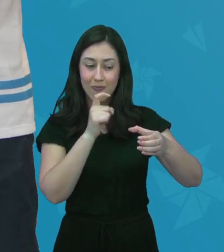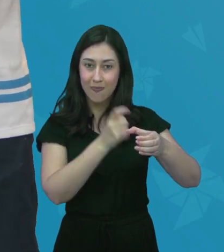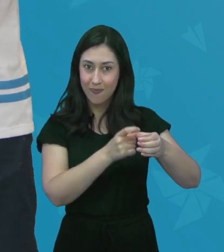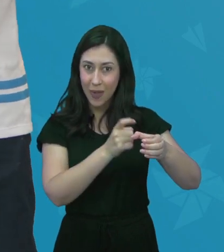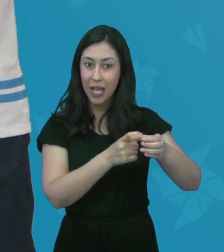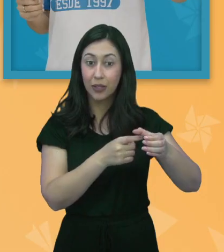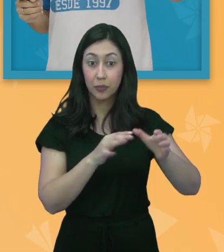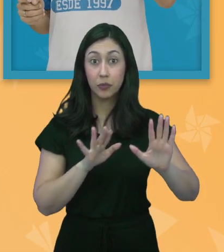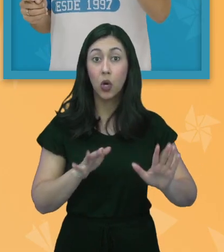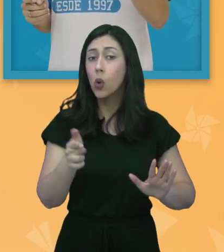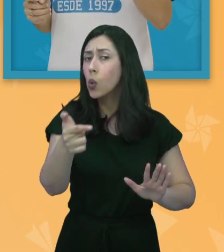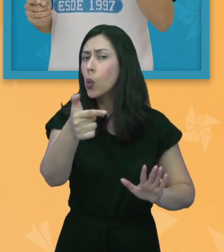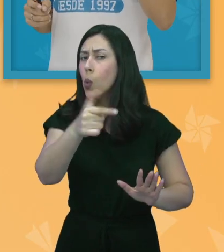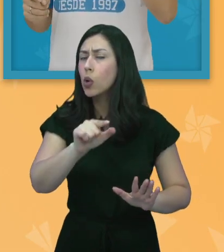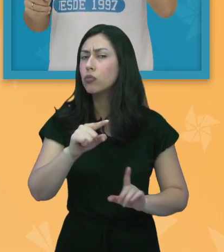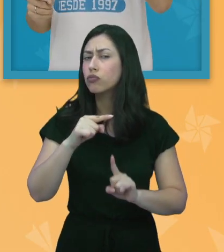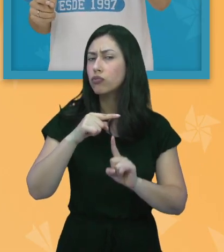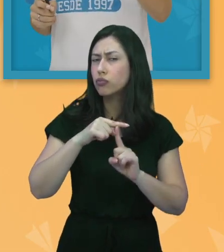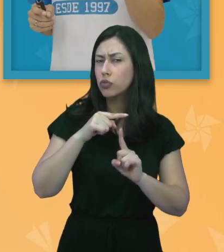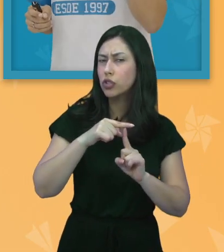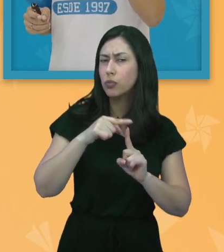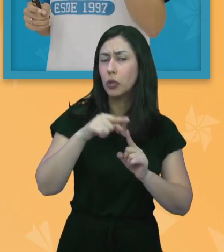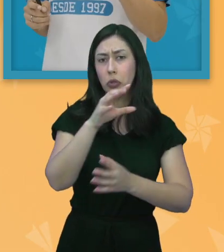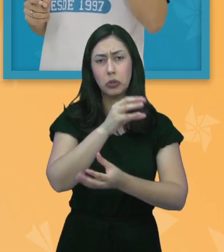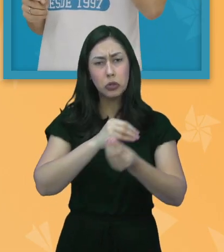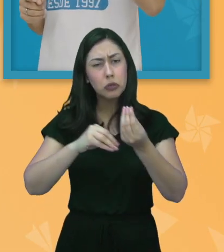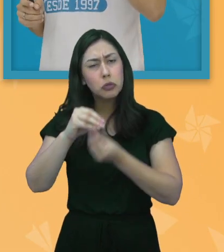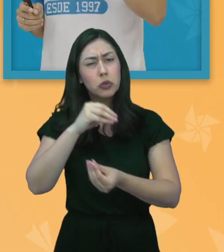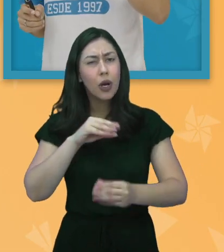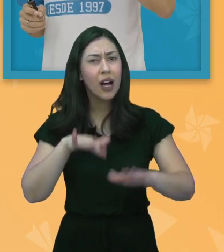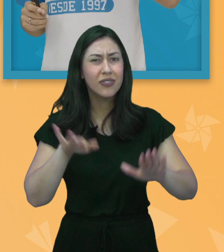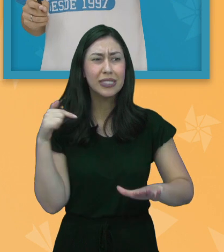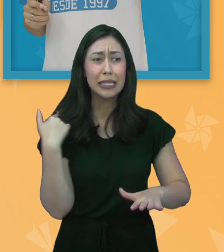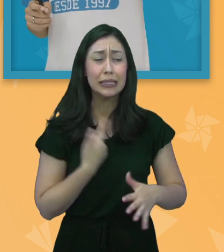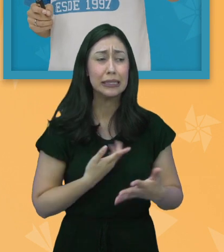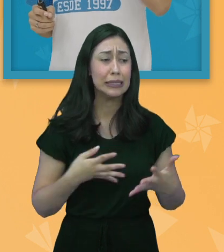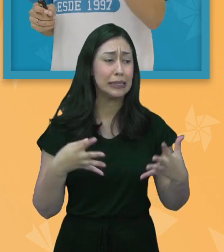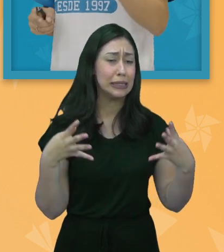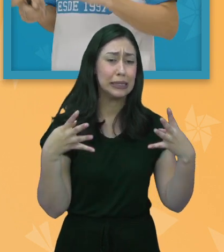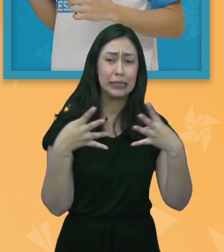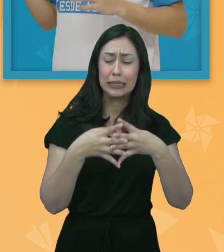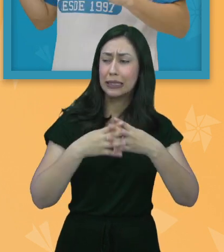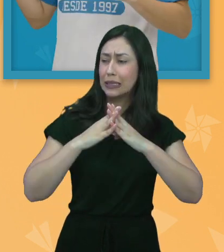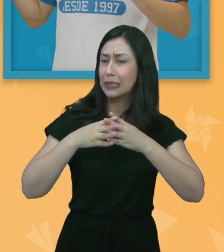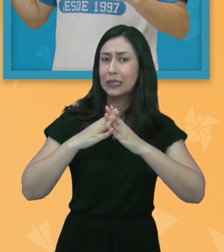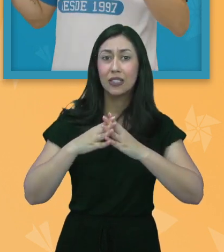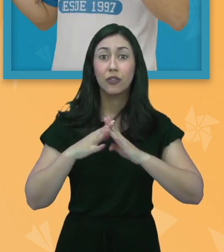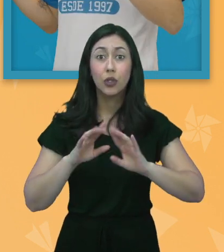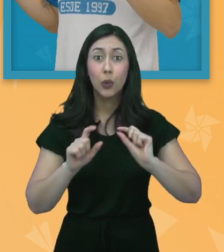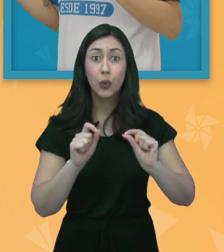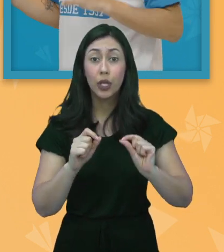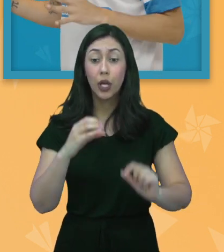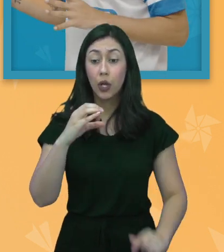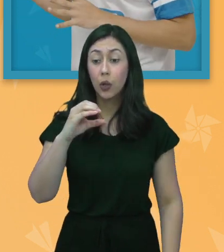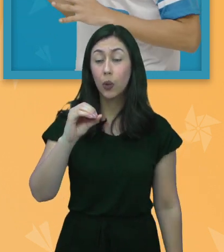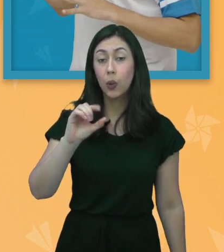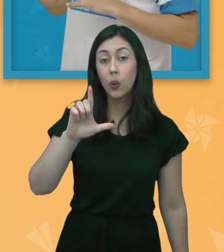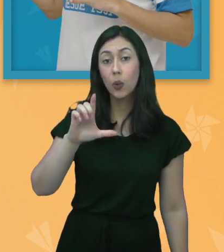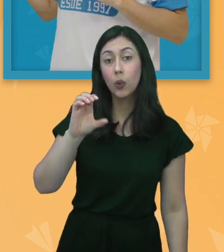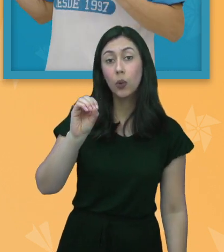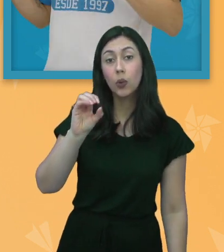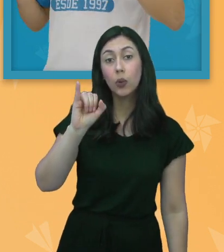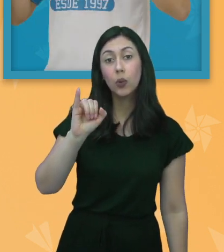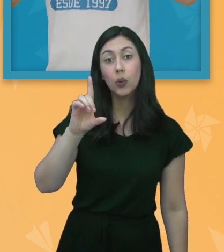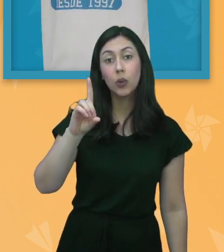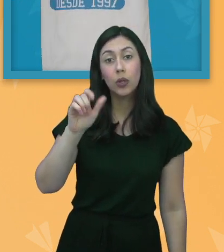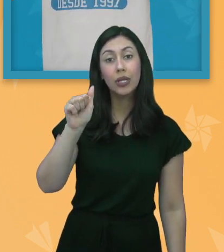Mas um tipo diferente de misturas que podem muitas vezes confundir a gente achar que é um sistema homogêneo são o que a gente chama de misturas coloidais, que